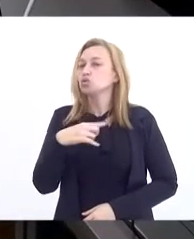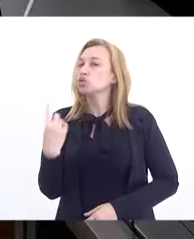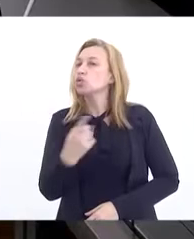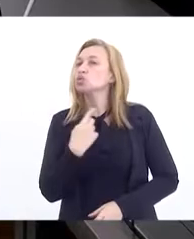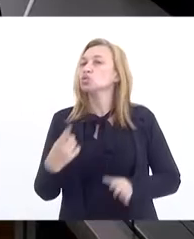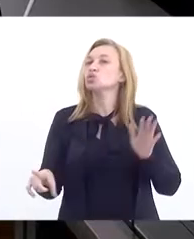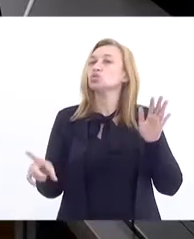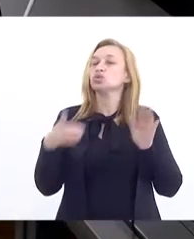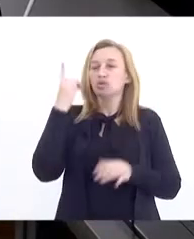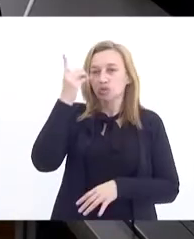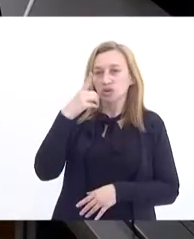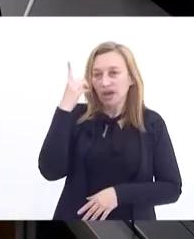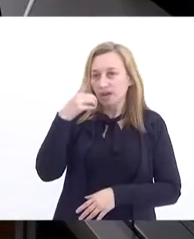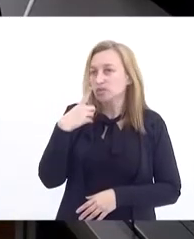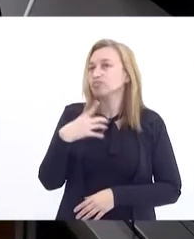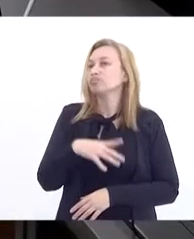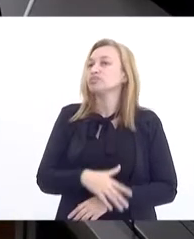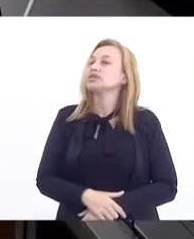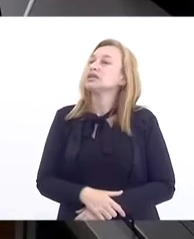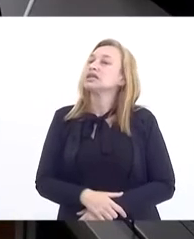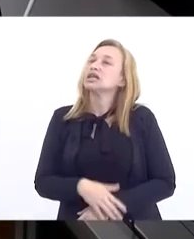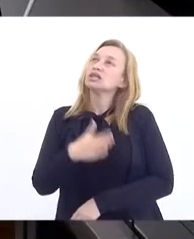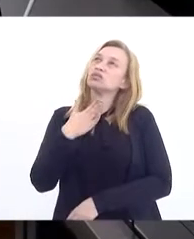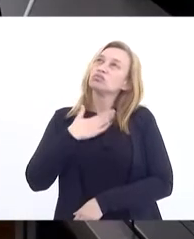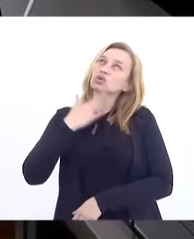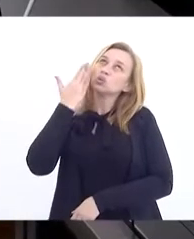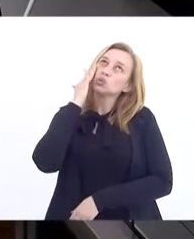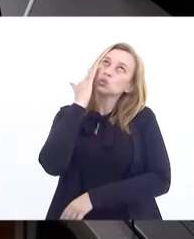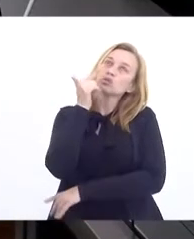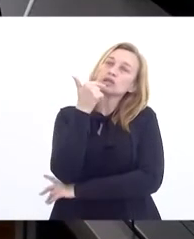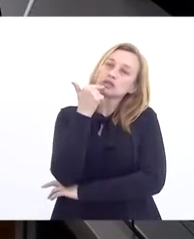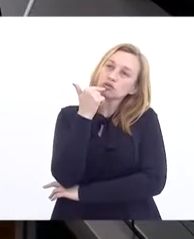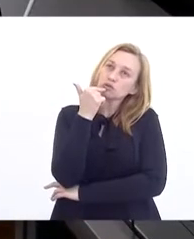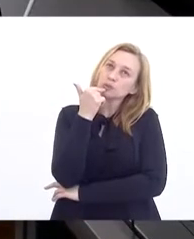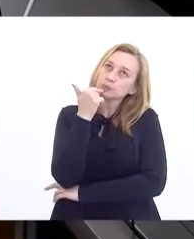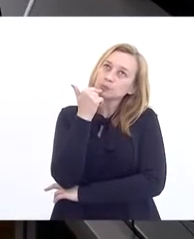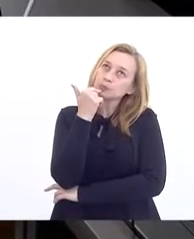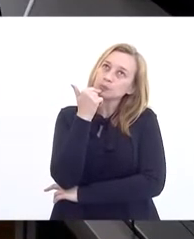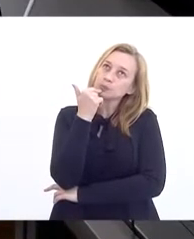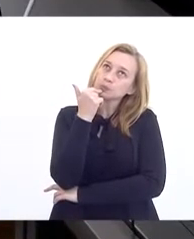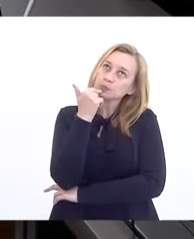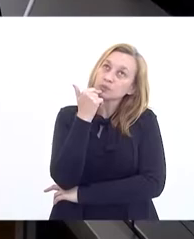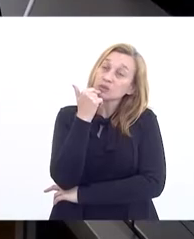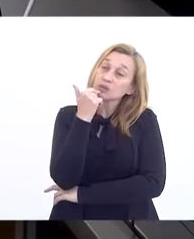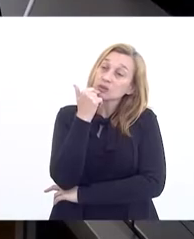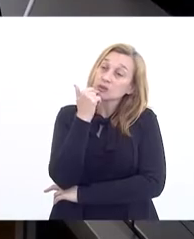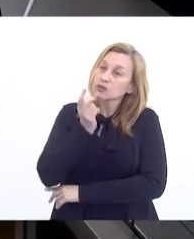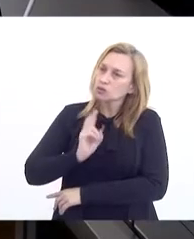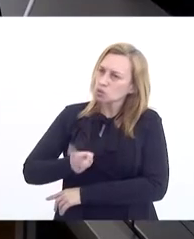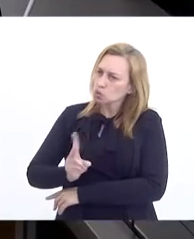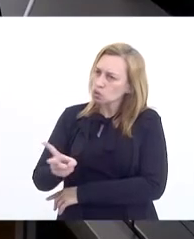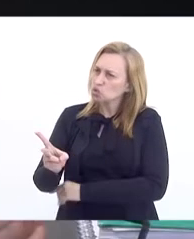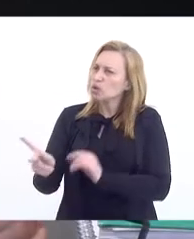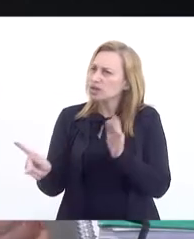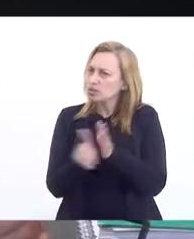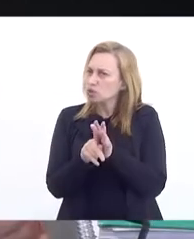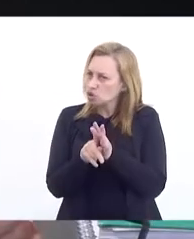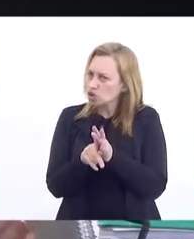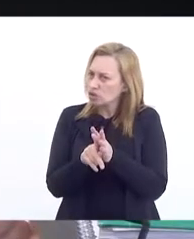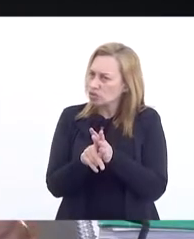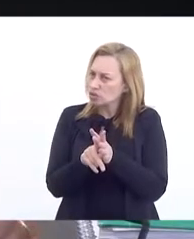deputados e deputadas, e o meu entendimento, eu, se desse prosseguimento a esse projeto e